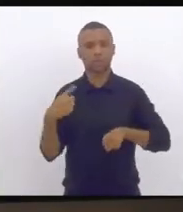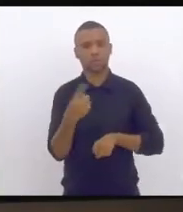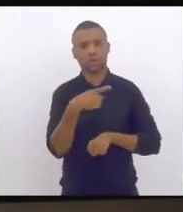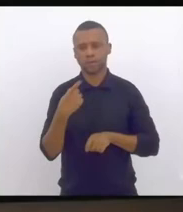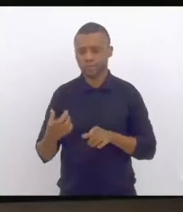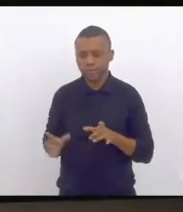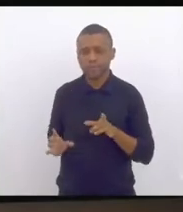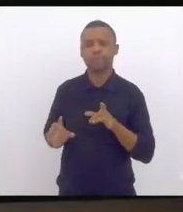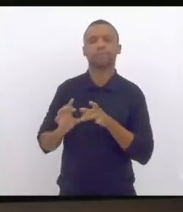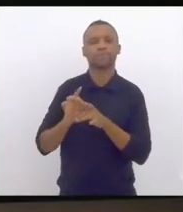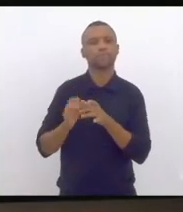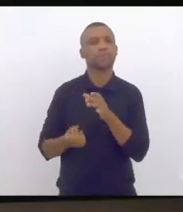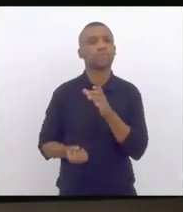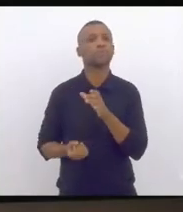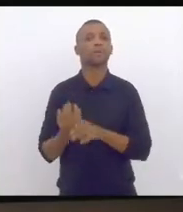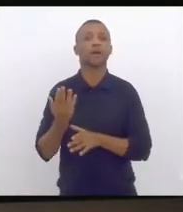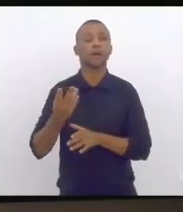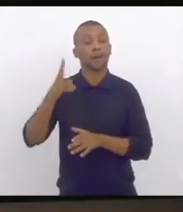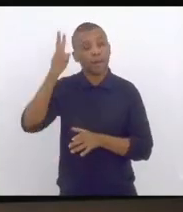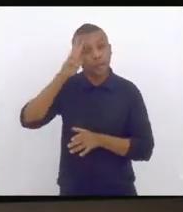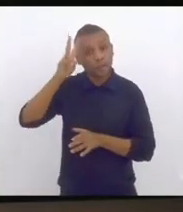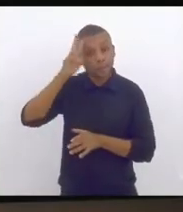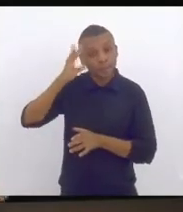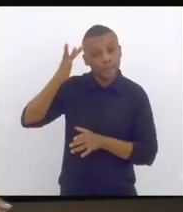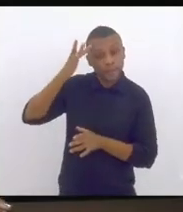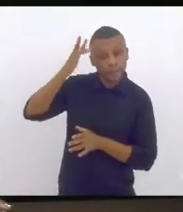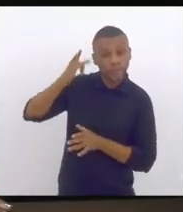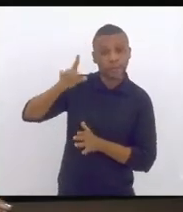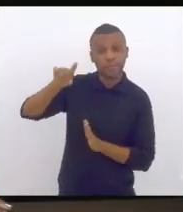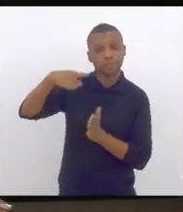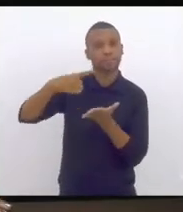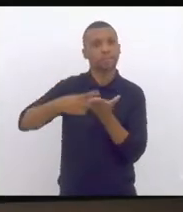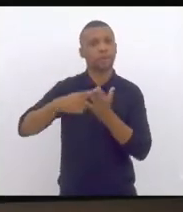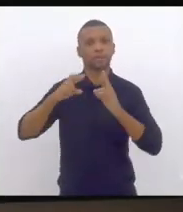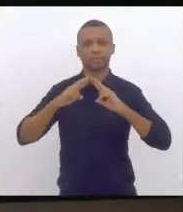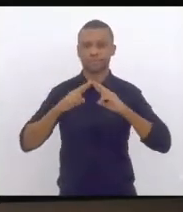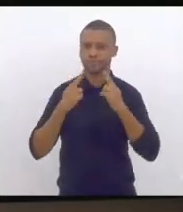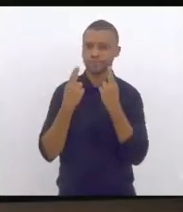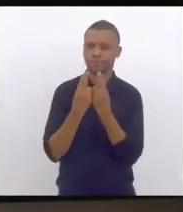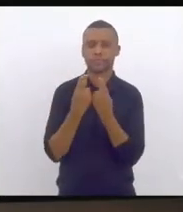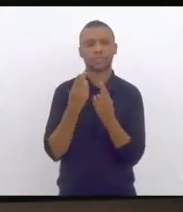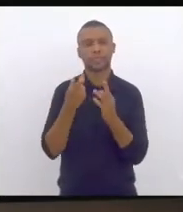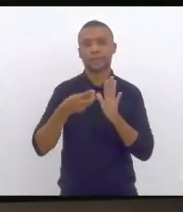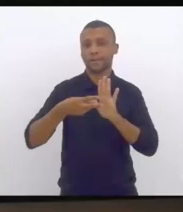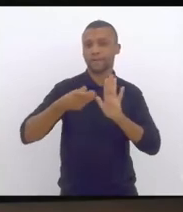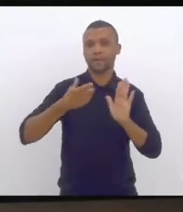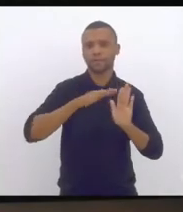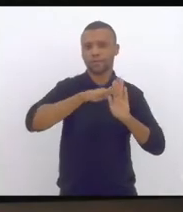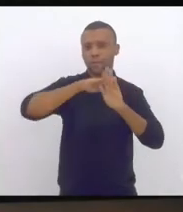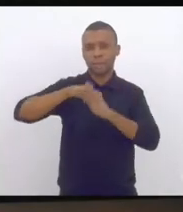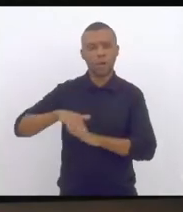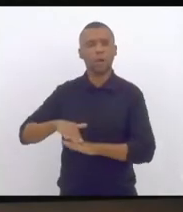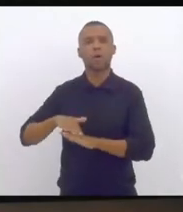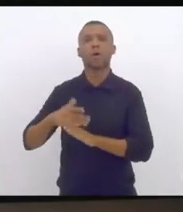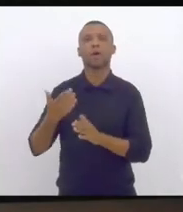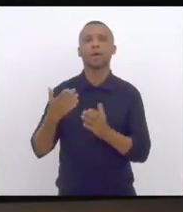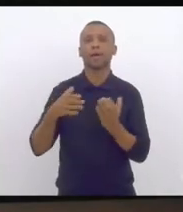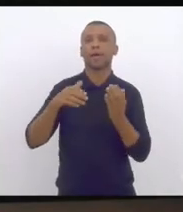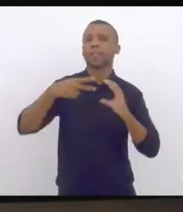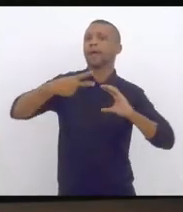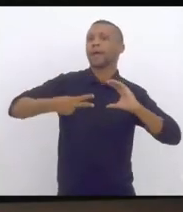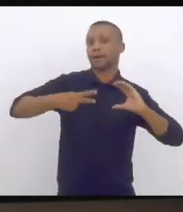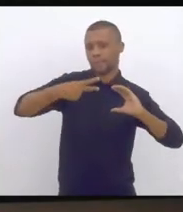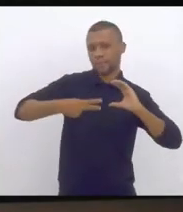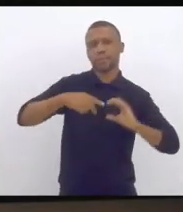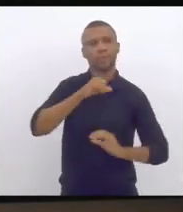implementá-lo. Lembrando que amanhã será uma sessão de derrubada de vetos na Câmara Municipal do Rio